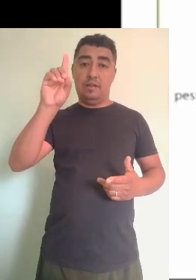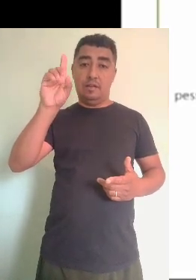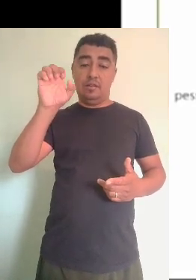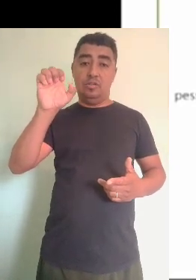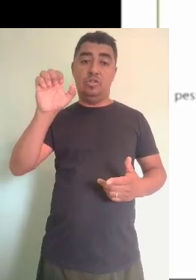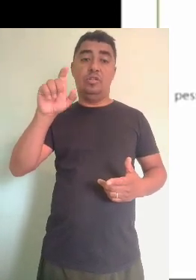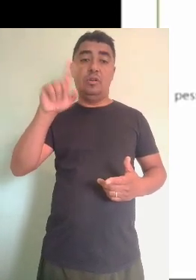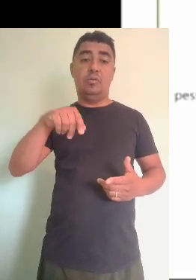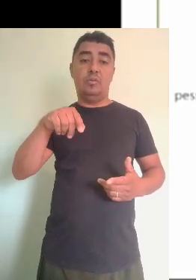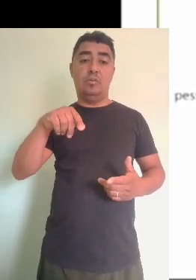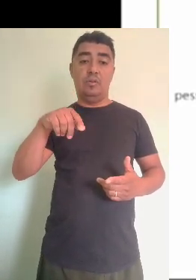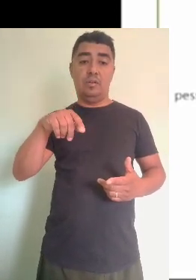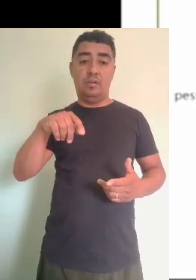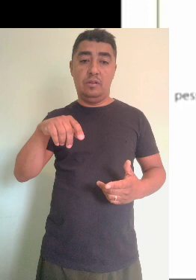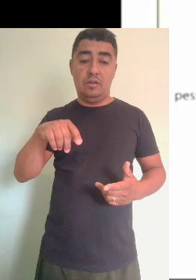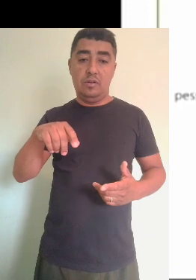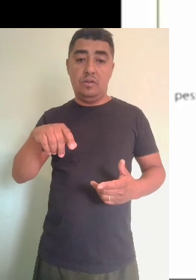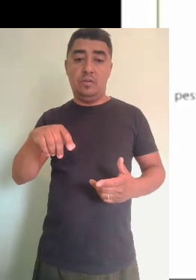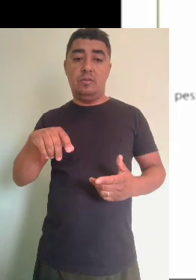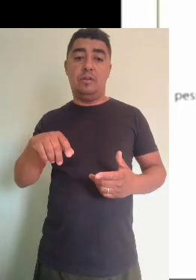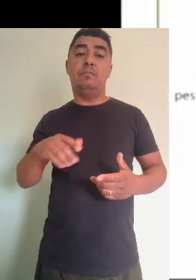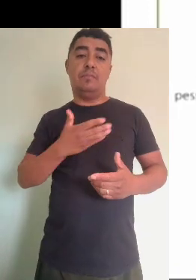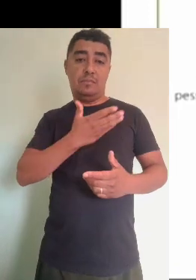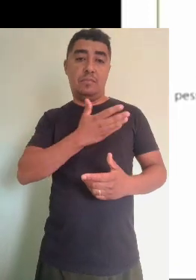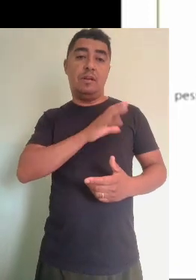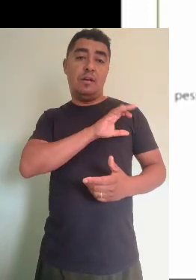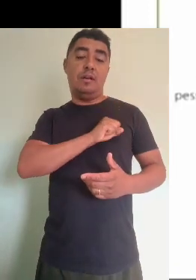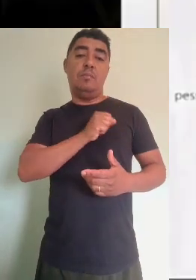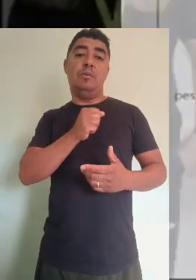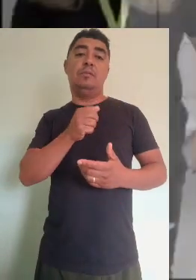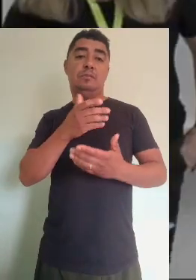causas. E gozo, fazer uso de algo, usufruir de algo.